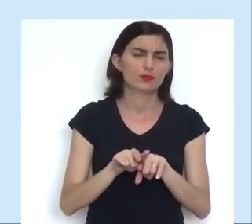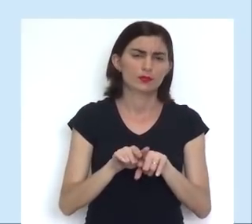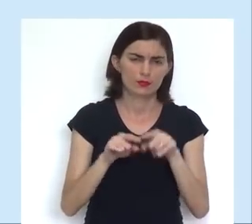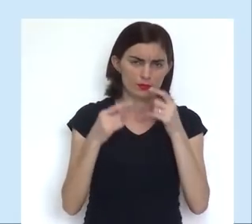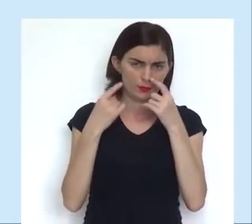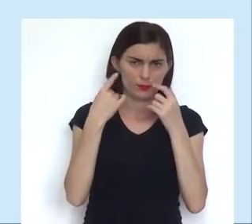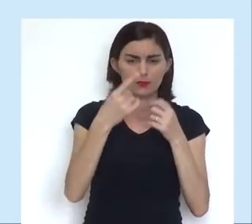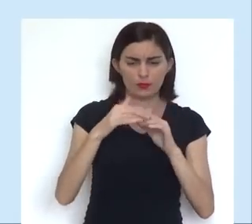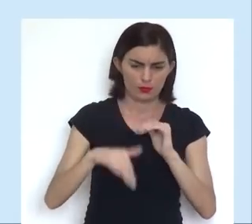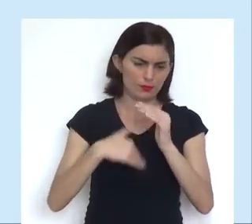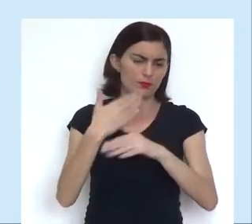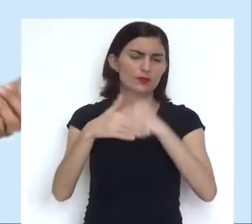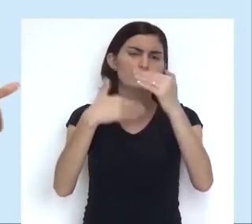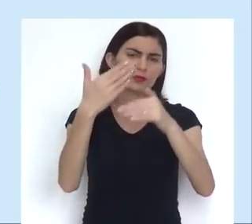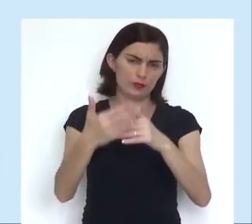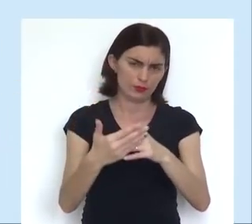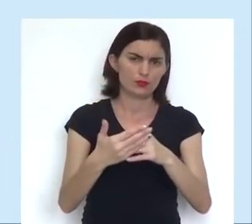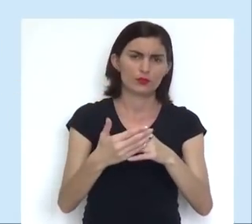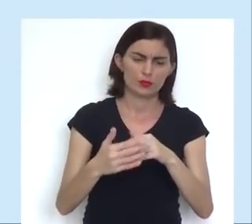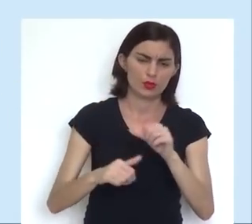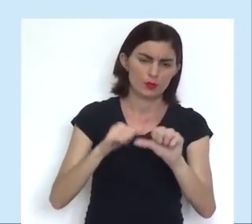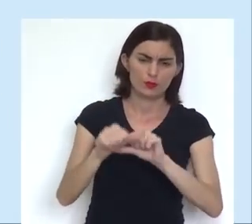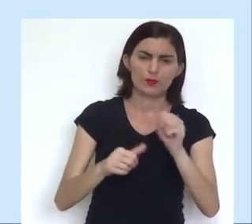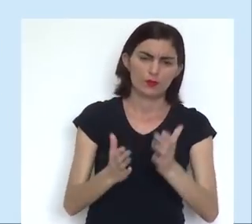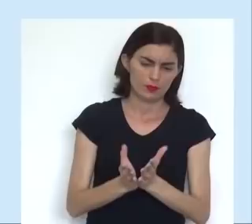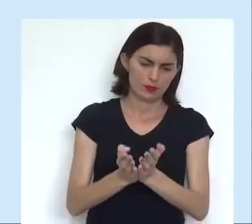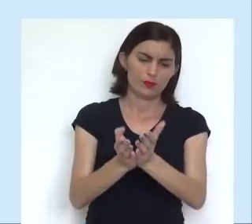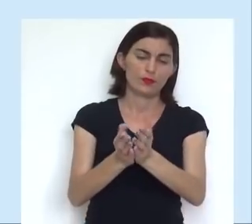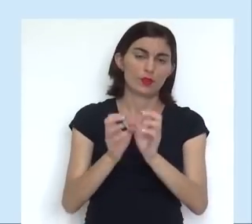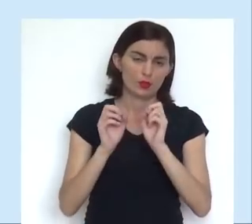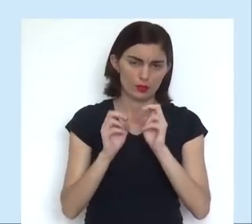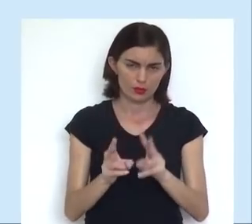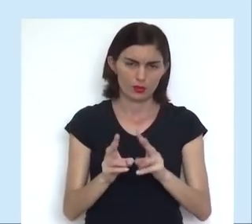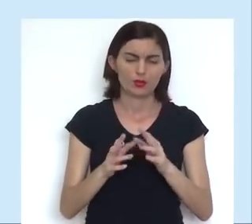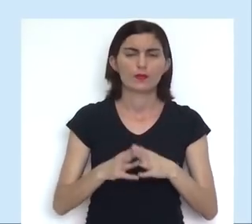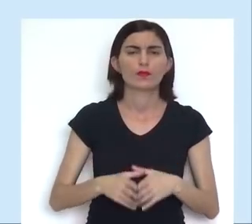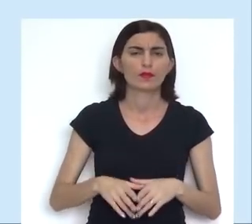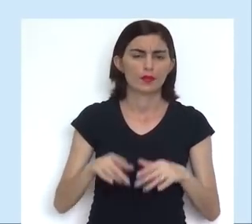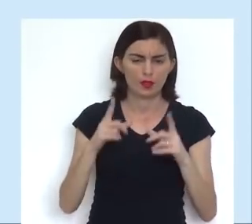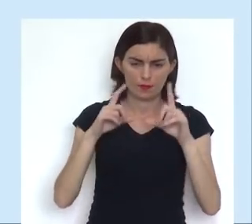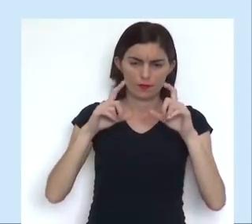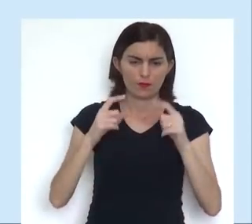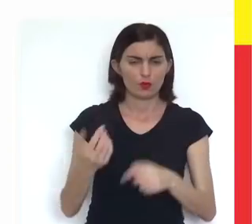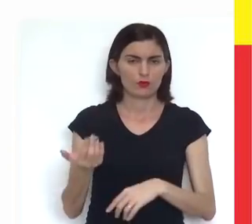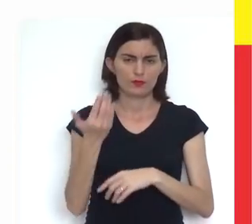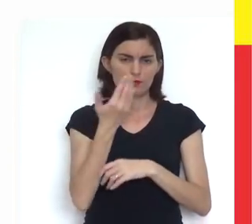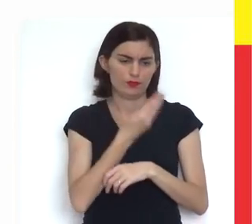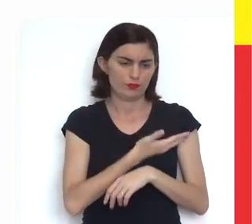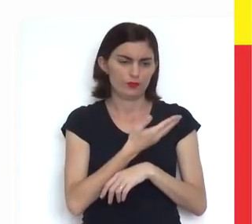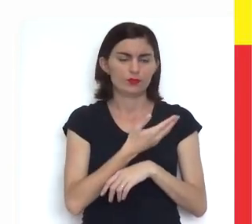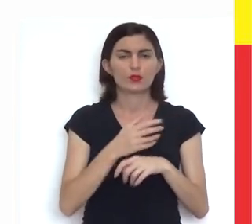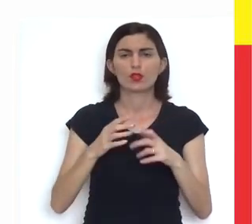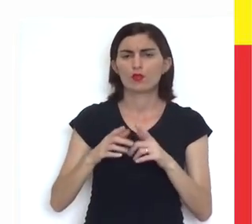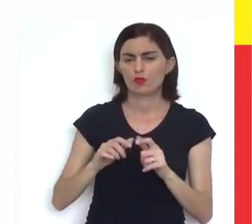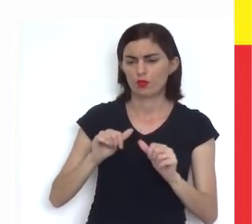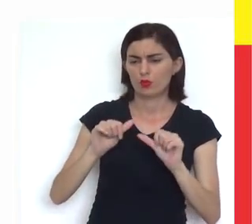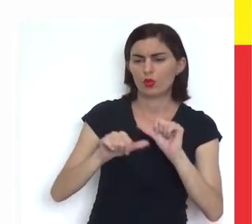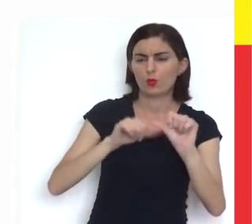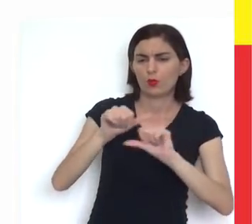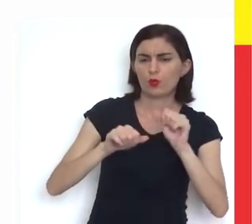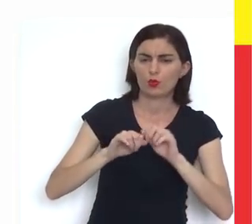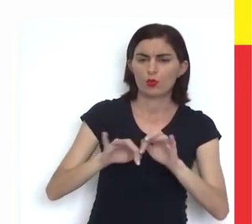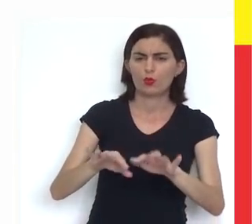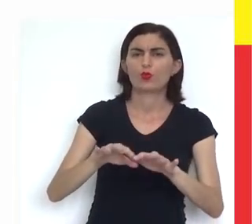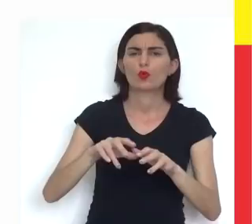também evolui os transportes marinhos. Ok? Essa foto que vocês veem é o transporte também de meio